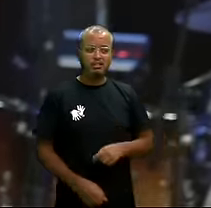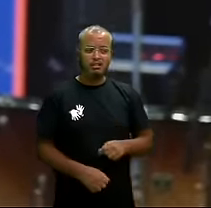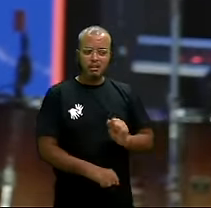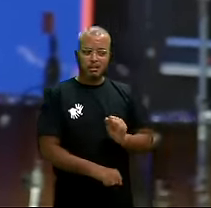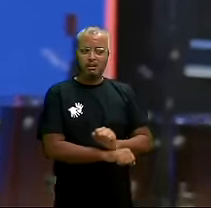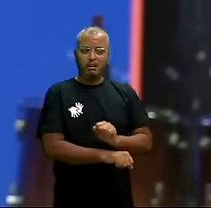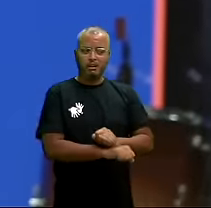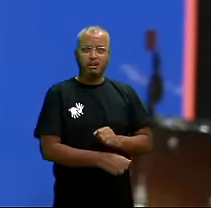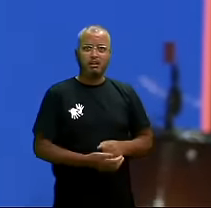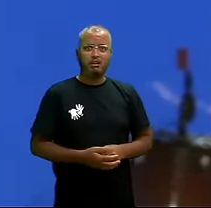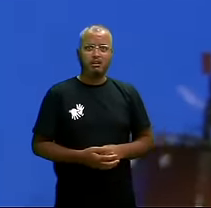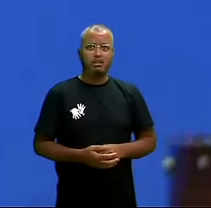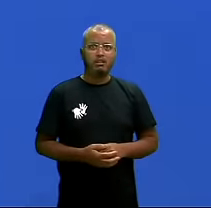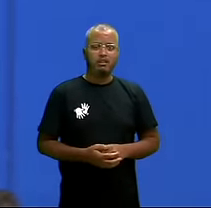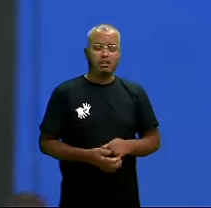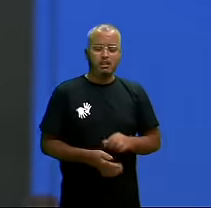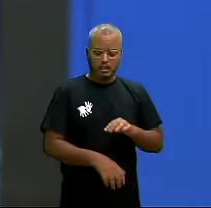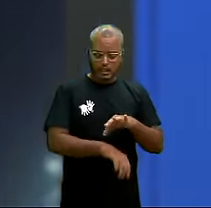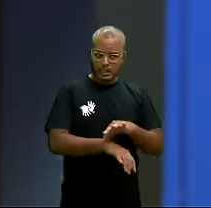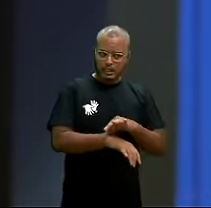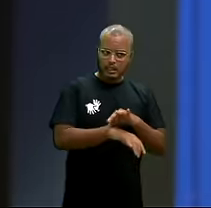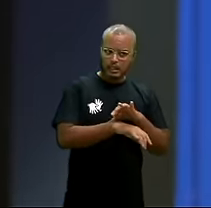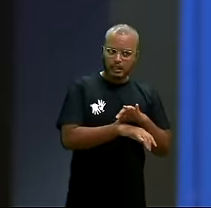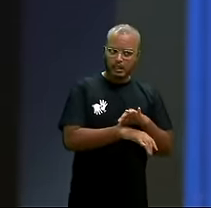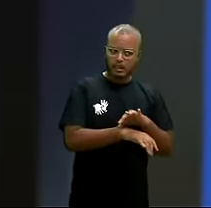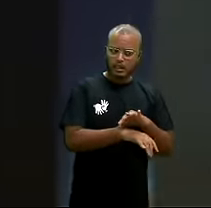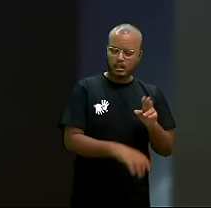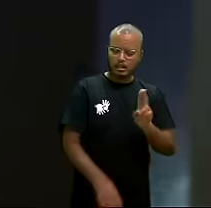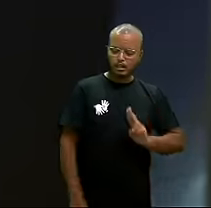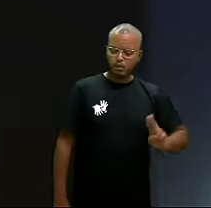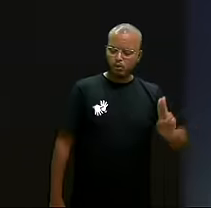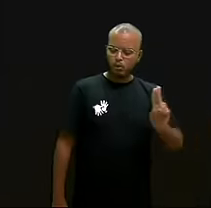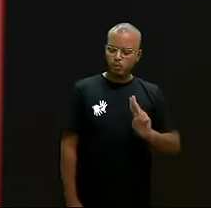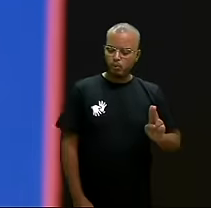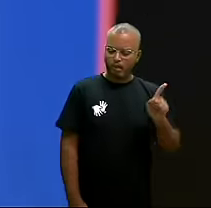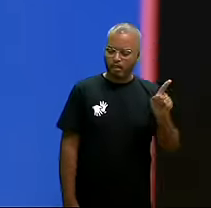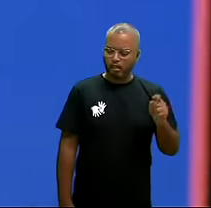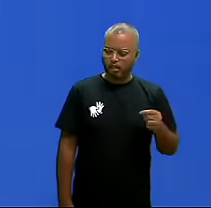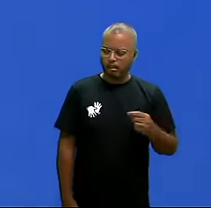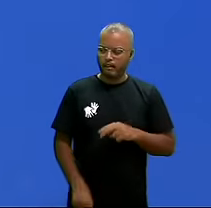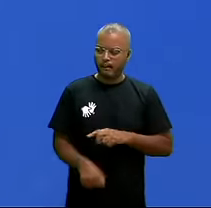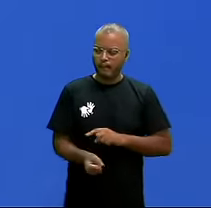mesmo, sai daí, carne, não vai. Ela está nervosa hoje, sai.